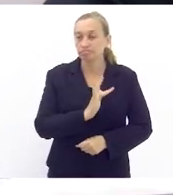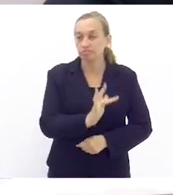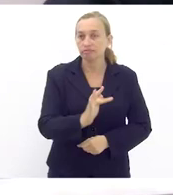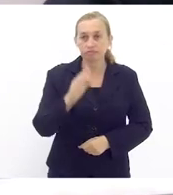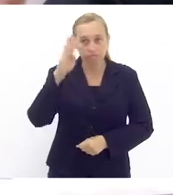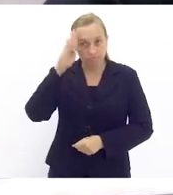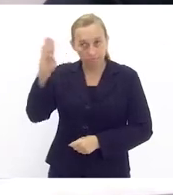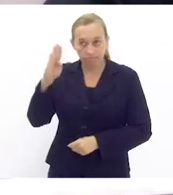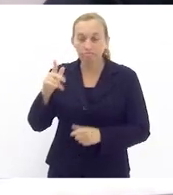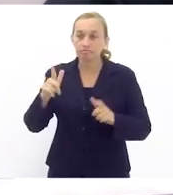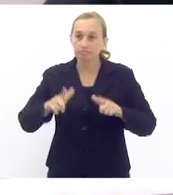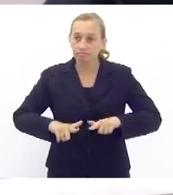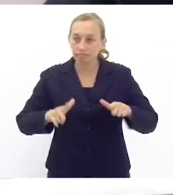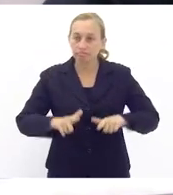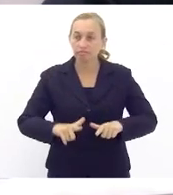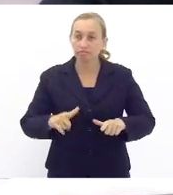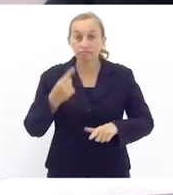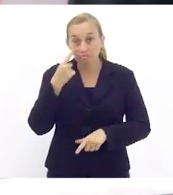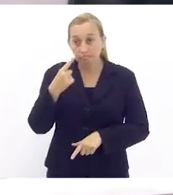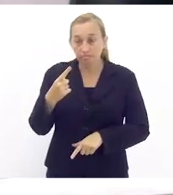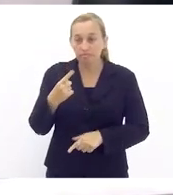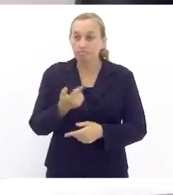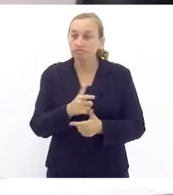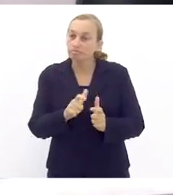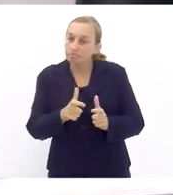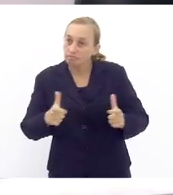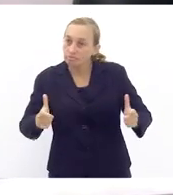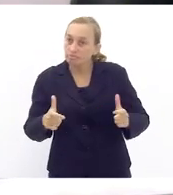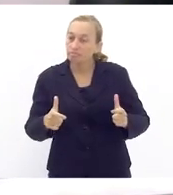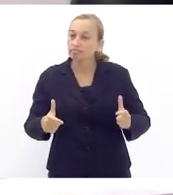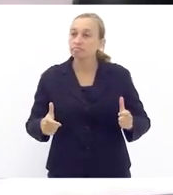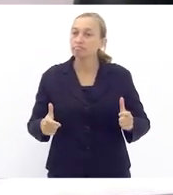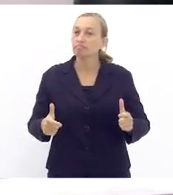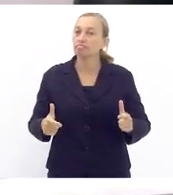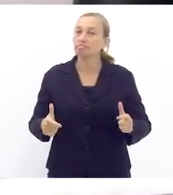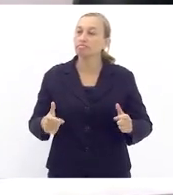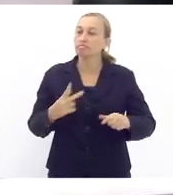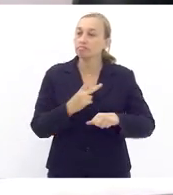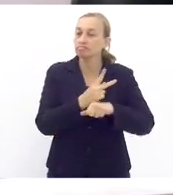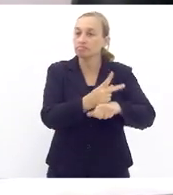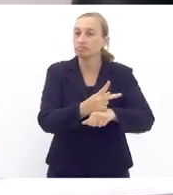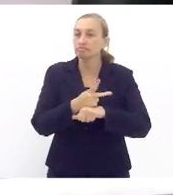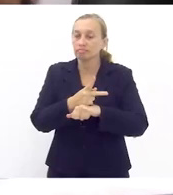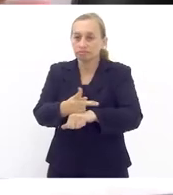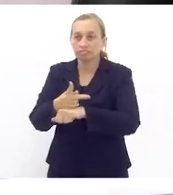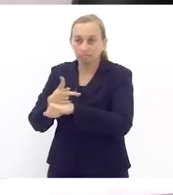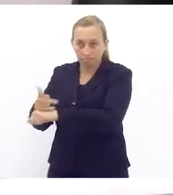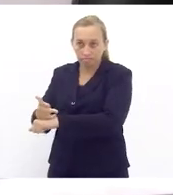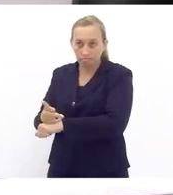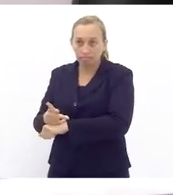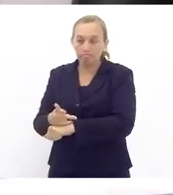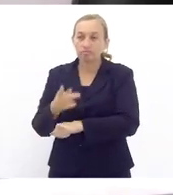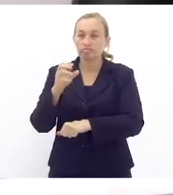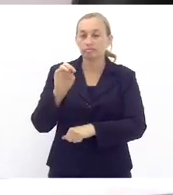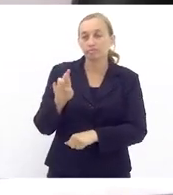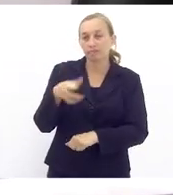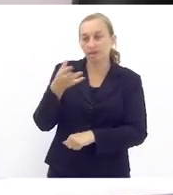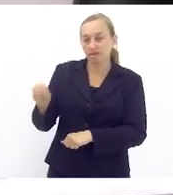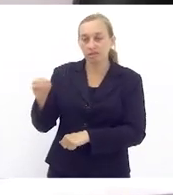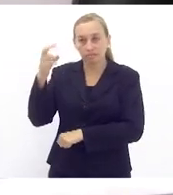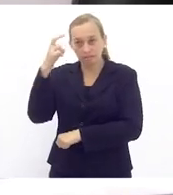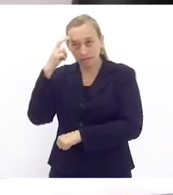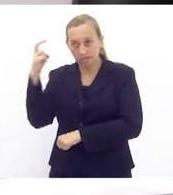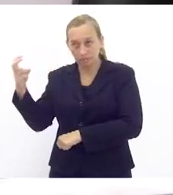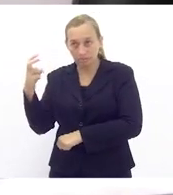onde a gente presenciou as grandes categorias sendo premiadas com operadores da cultura agente